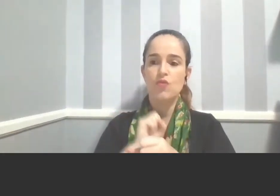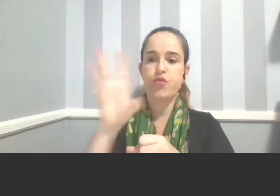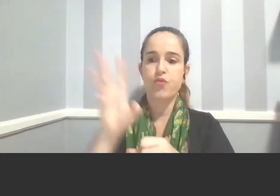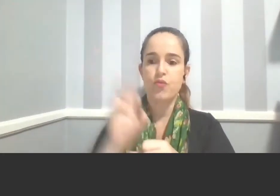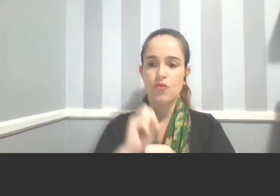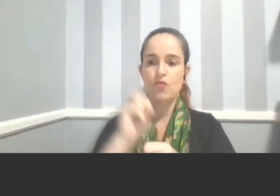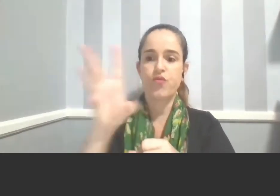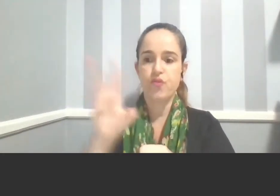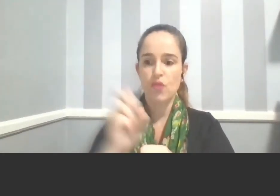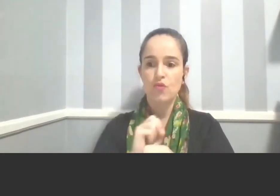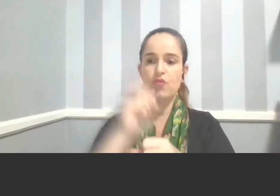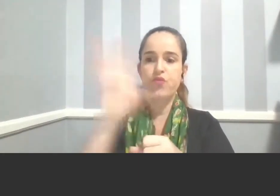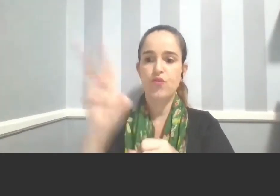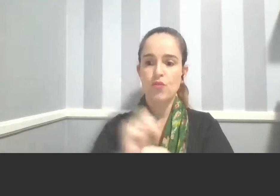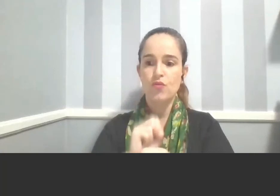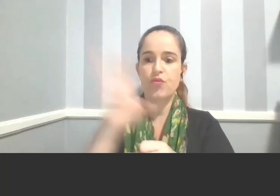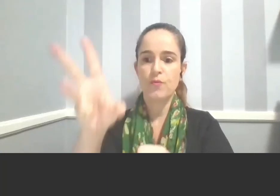jato.